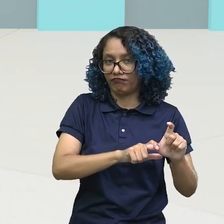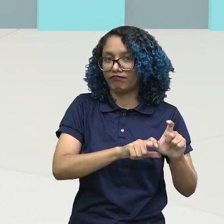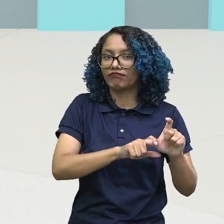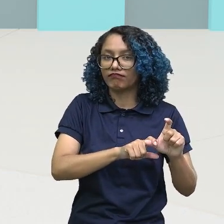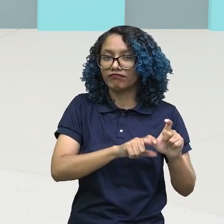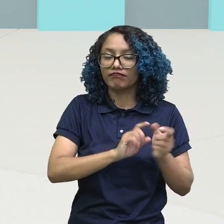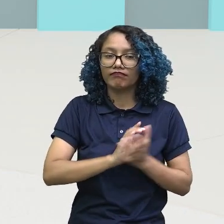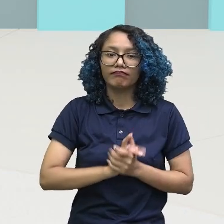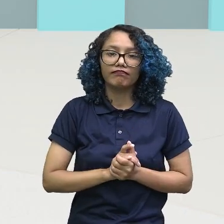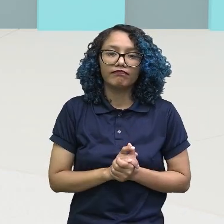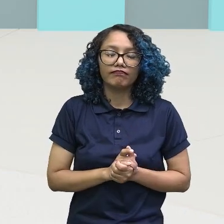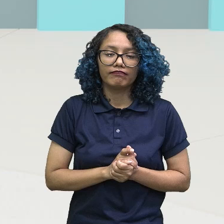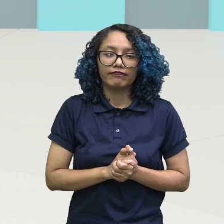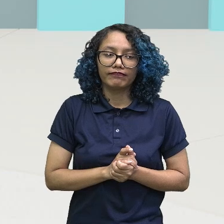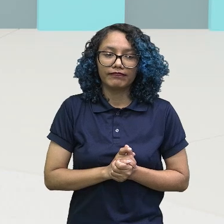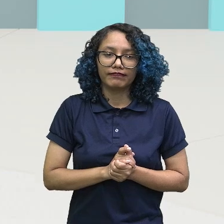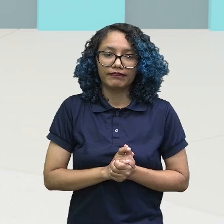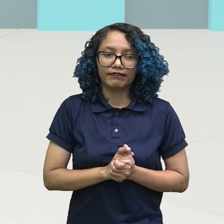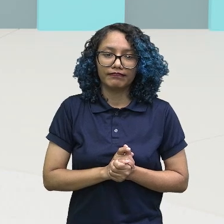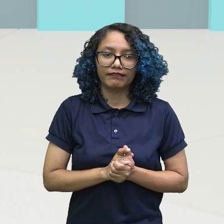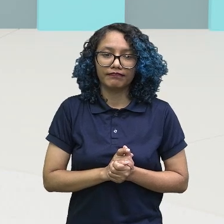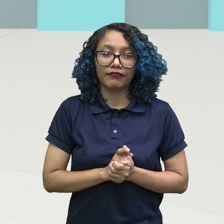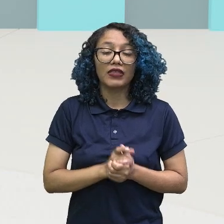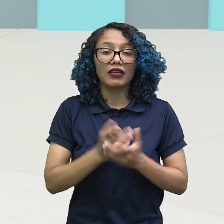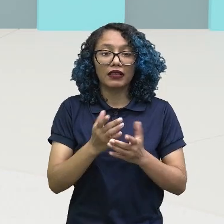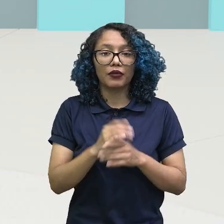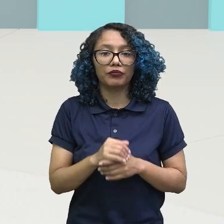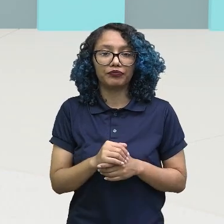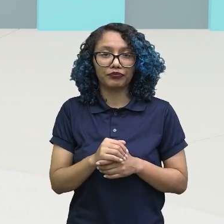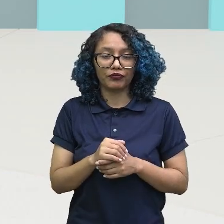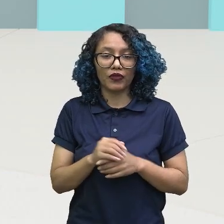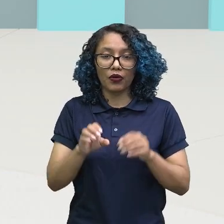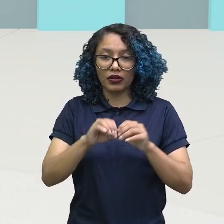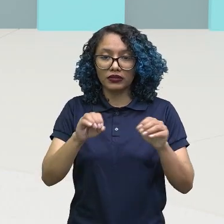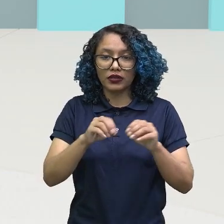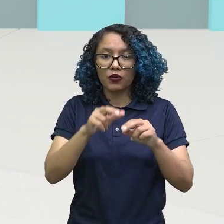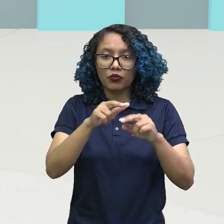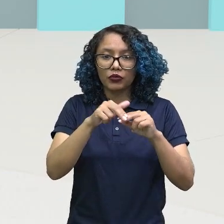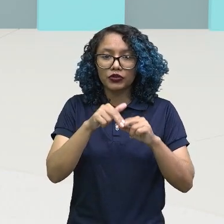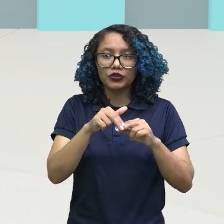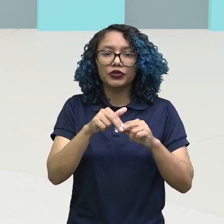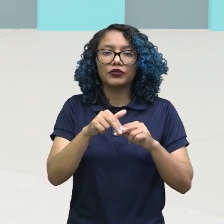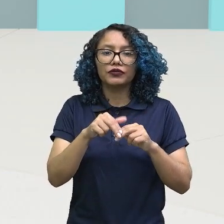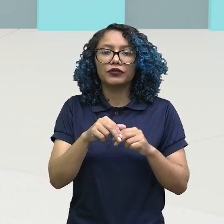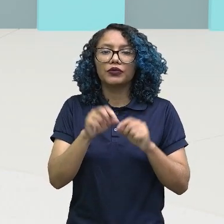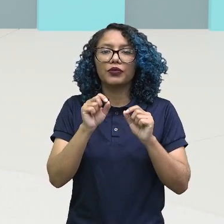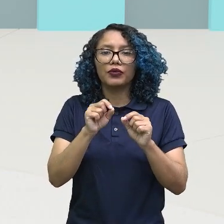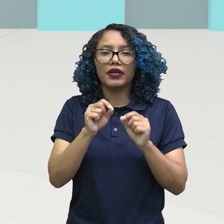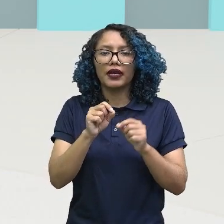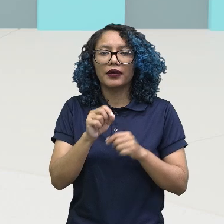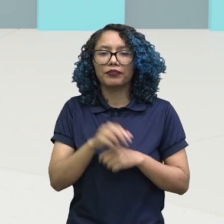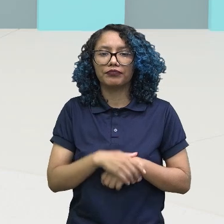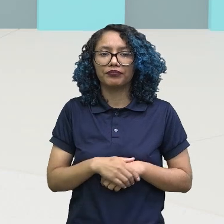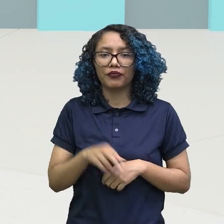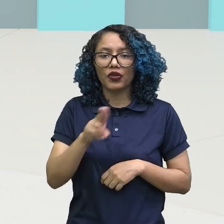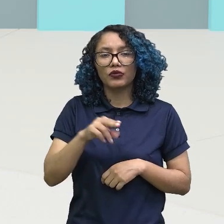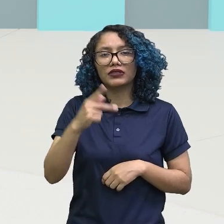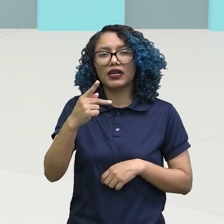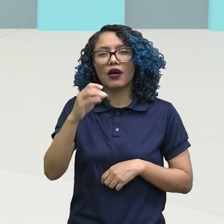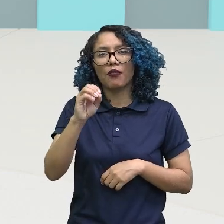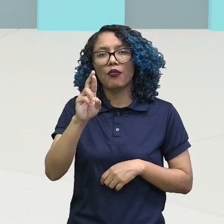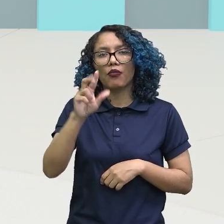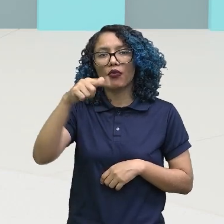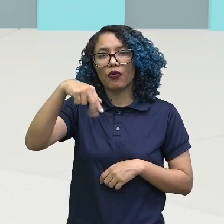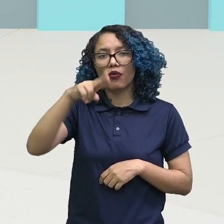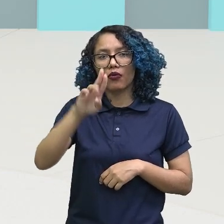subordinada. Então, a conjunção causal, ela é típica, é o porquê. É claro que o porquê, ele